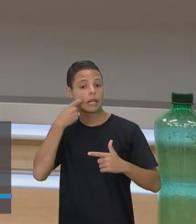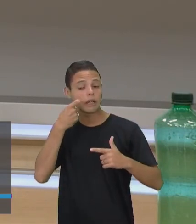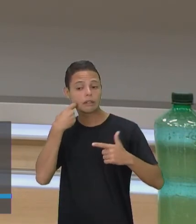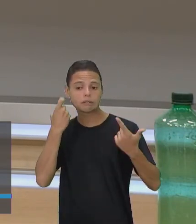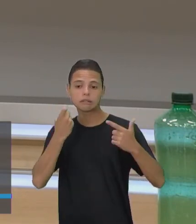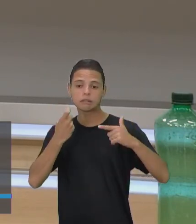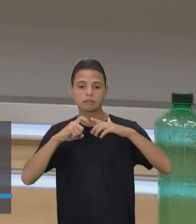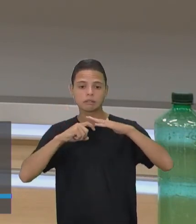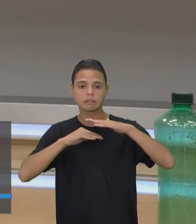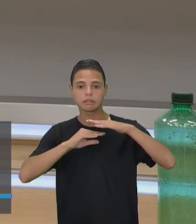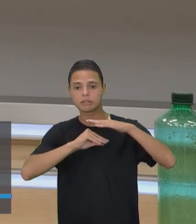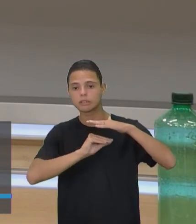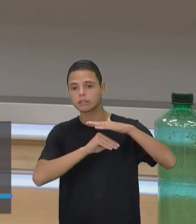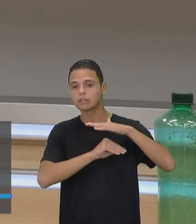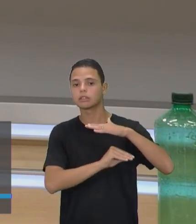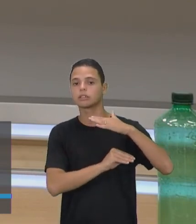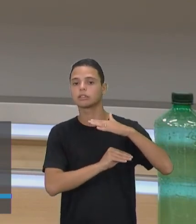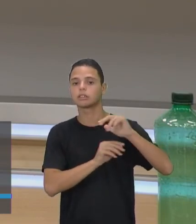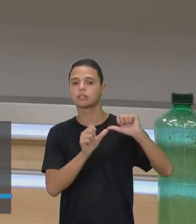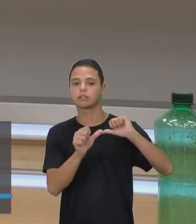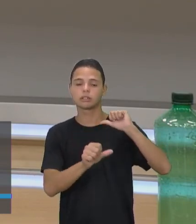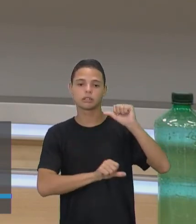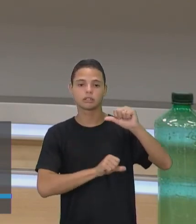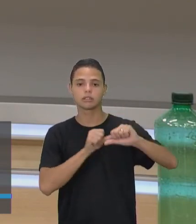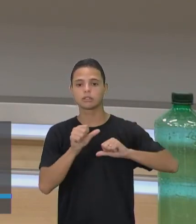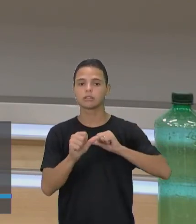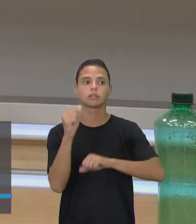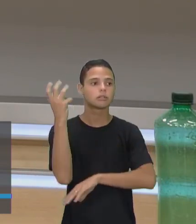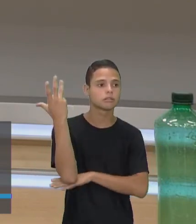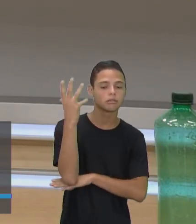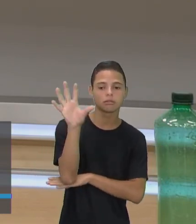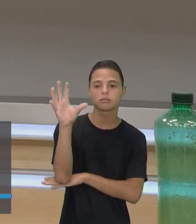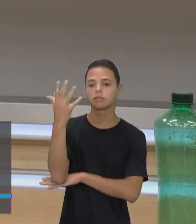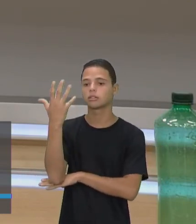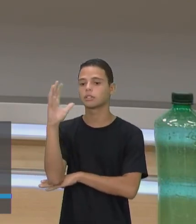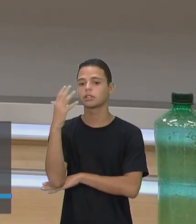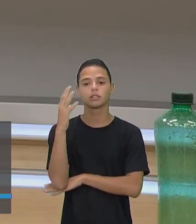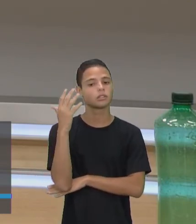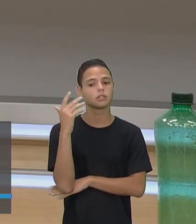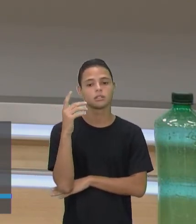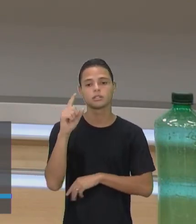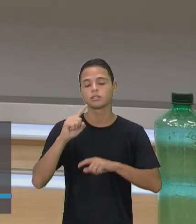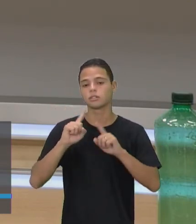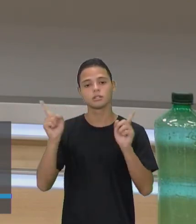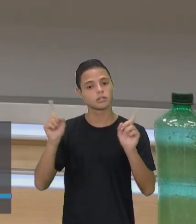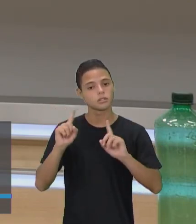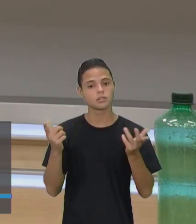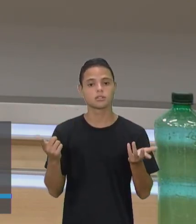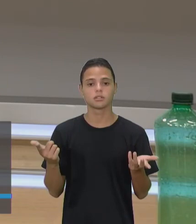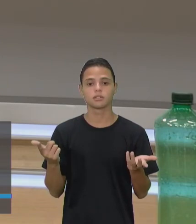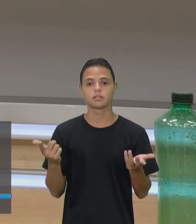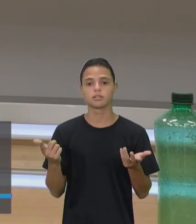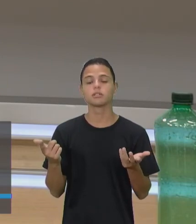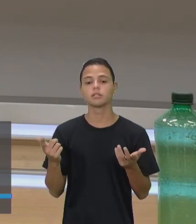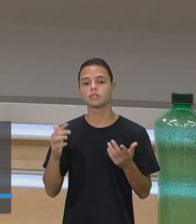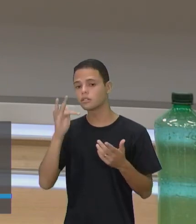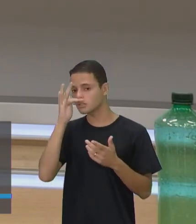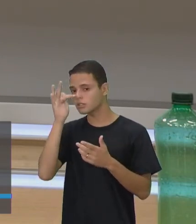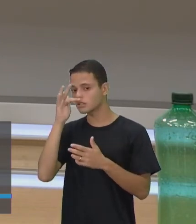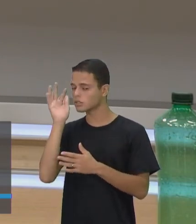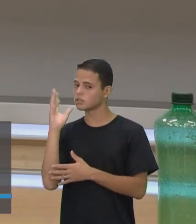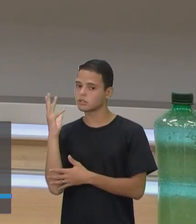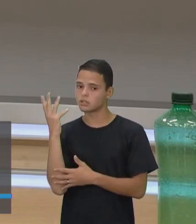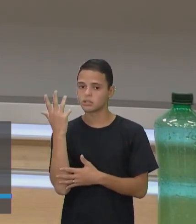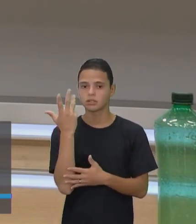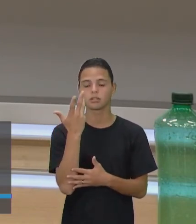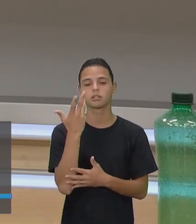conseguir colocar uma regata, o peixinho não vai conseguir ficar no ventilador. A planta não vai conseguir uma outra forma de luz. Então, a gente tem diversos problemas